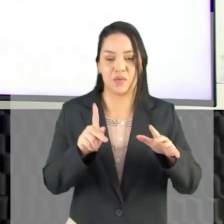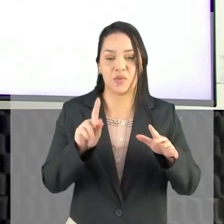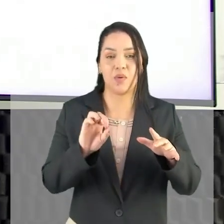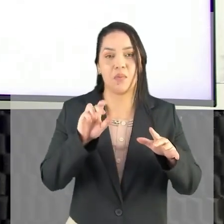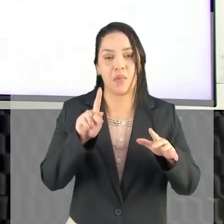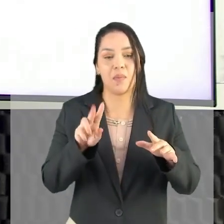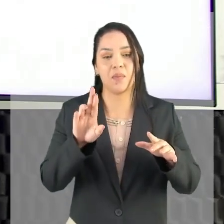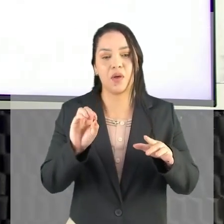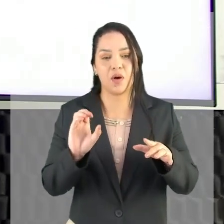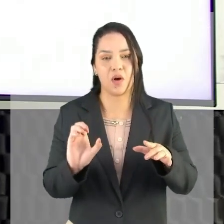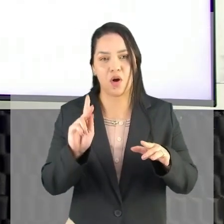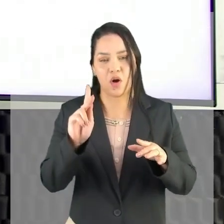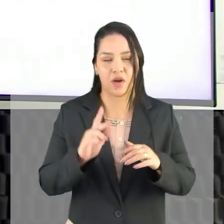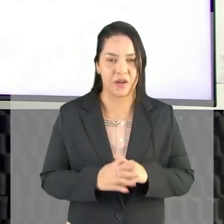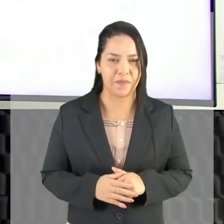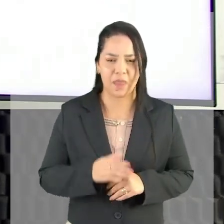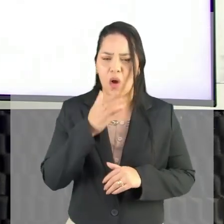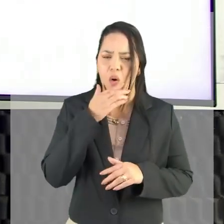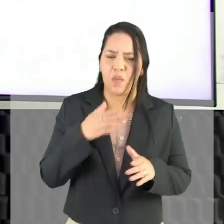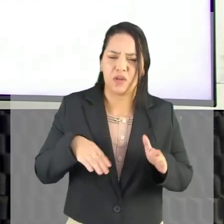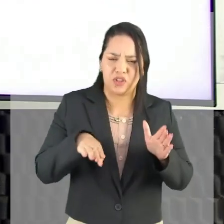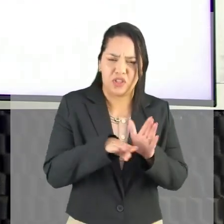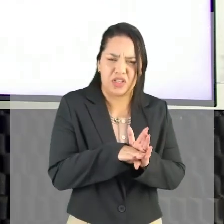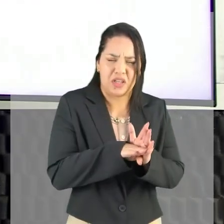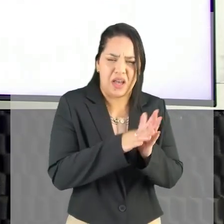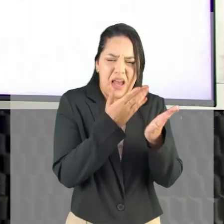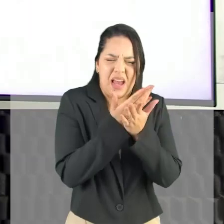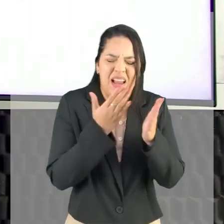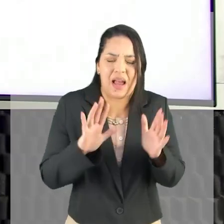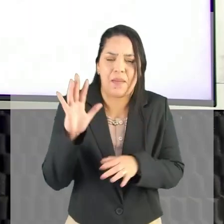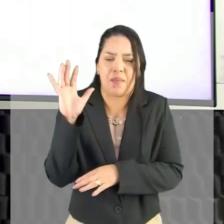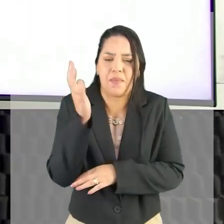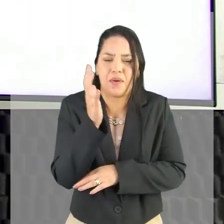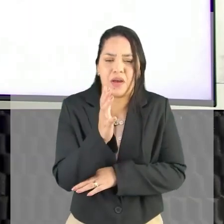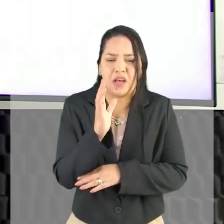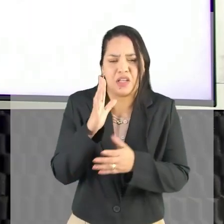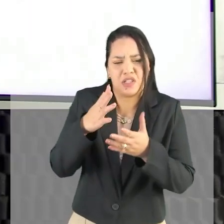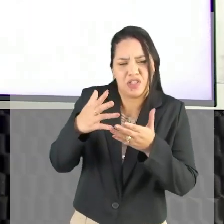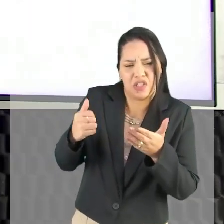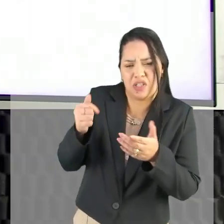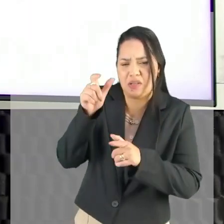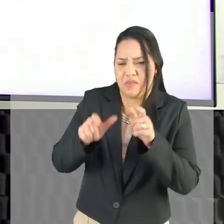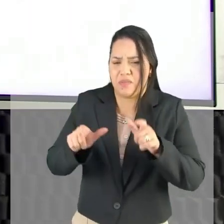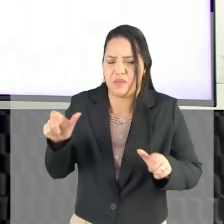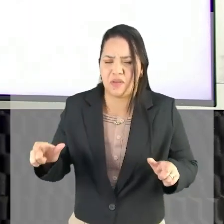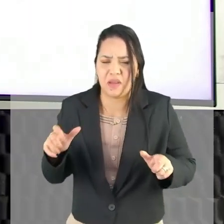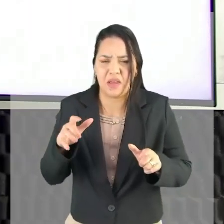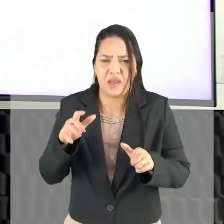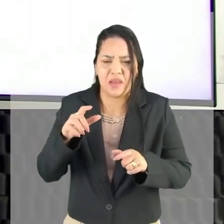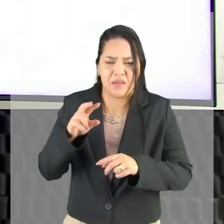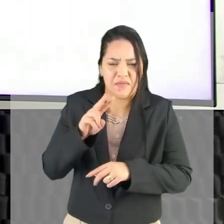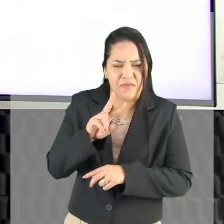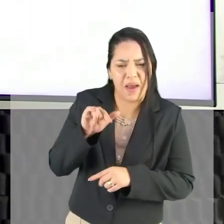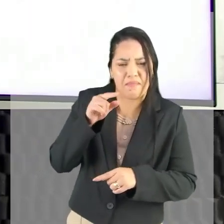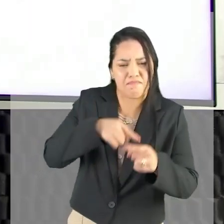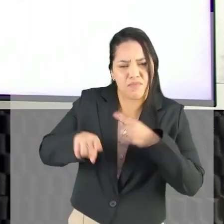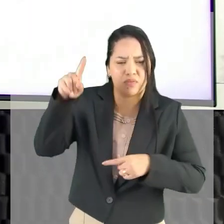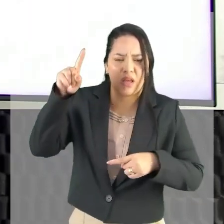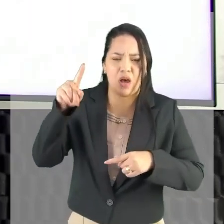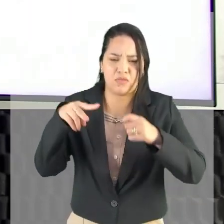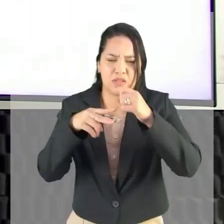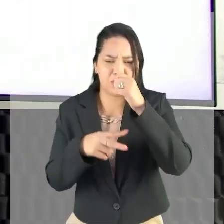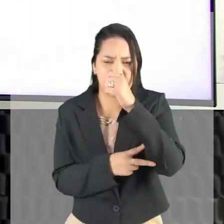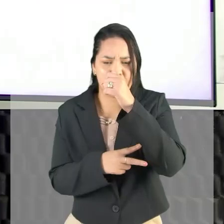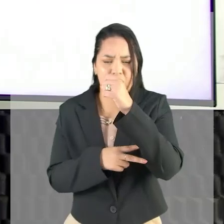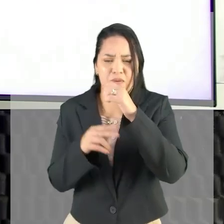rock. O homem chega, já desfaz a natureza, tira a gente e põe represa, diz que tudo vai mudar. O São Francisco, lá